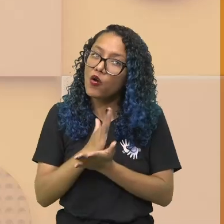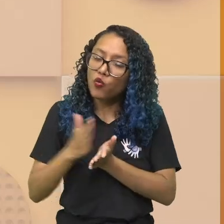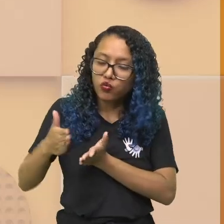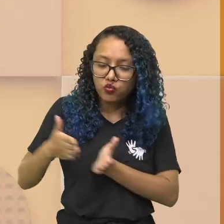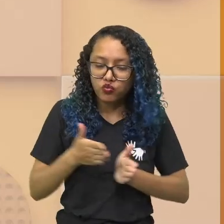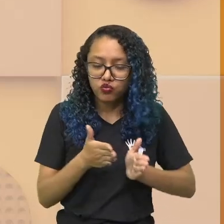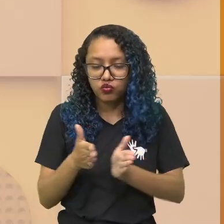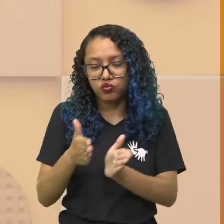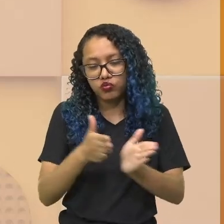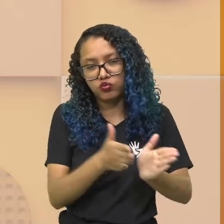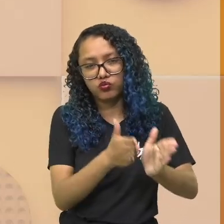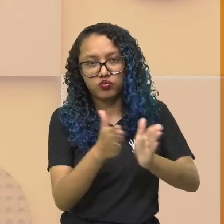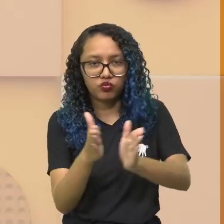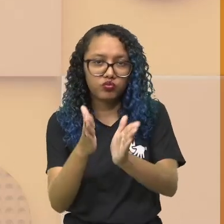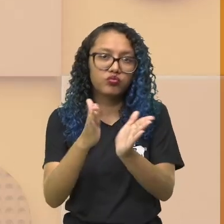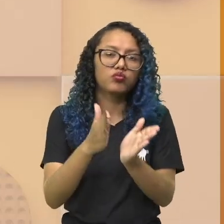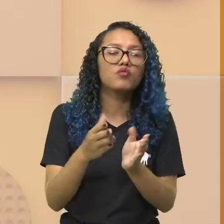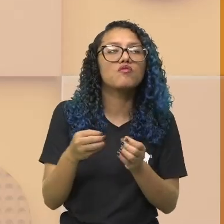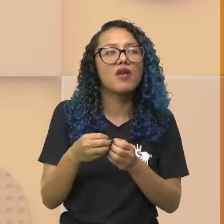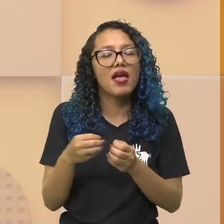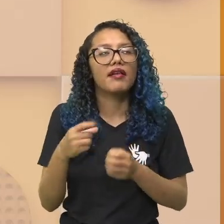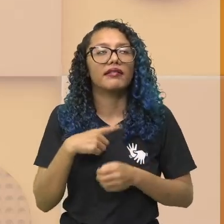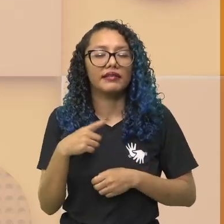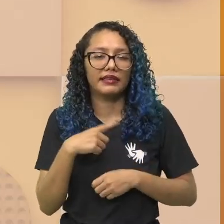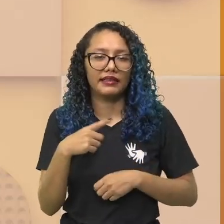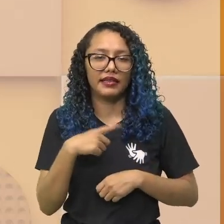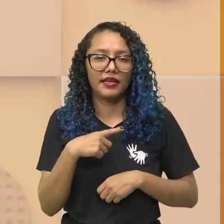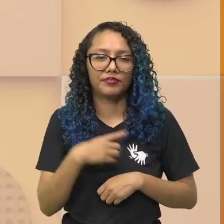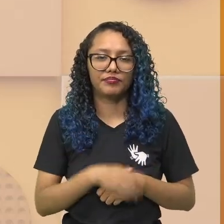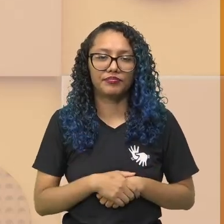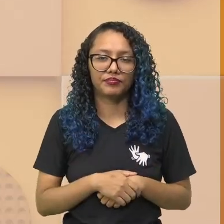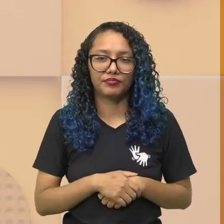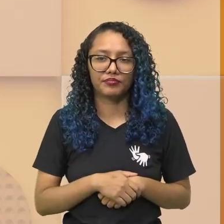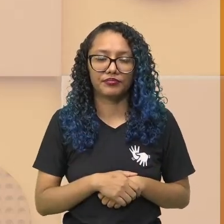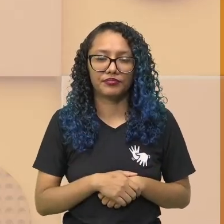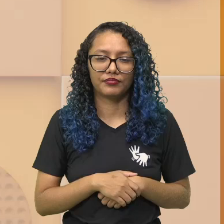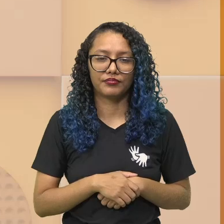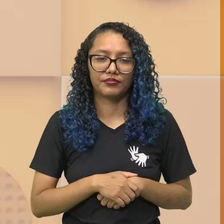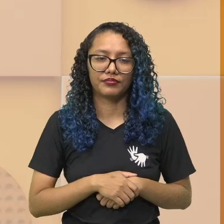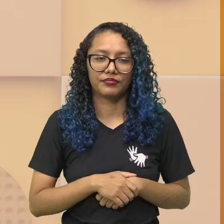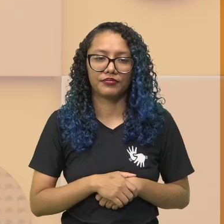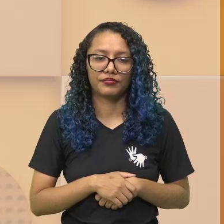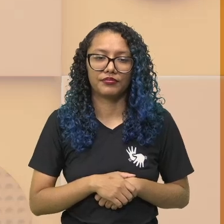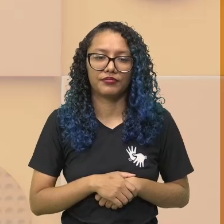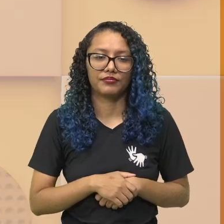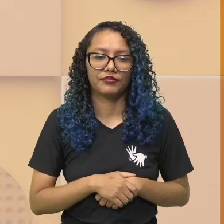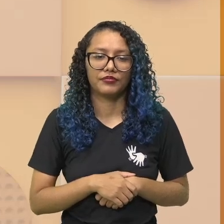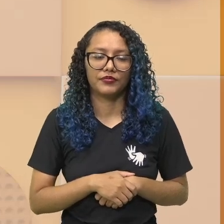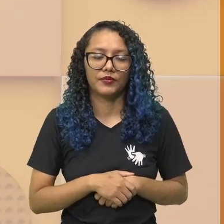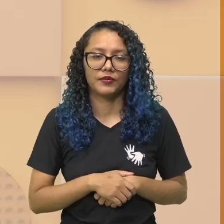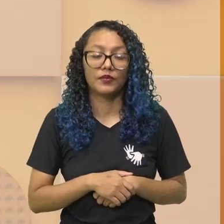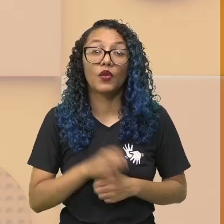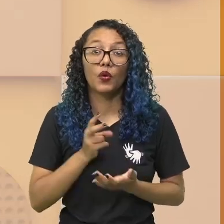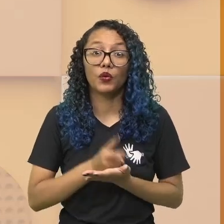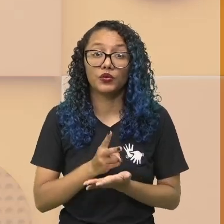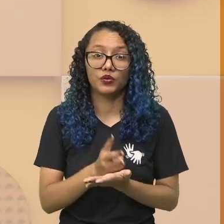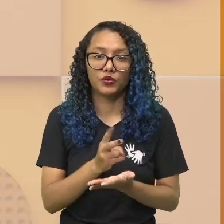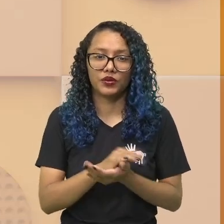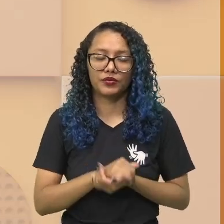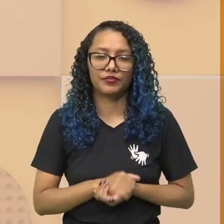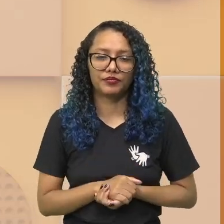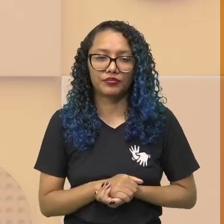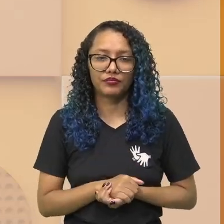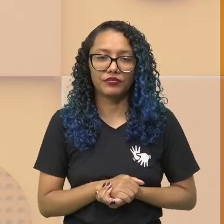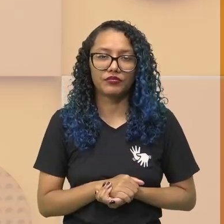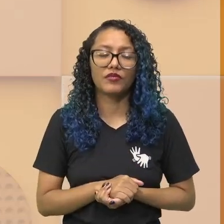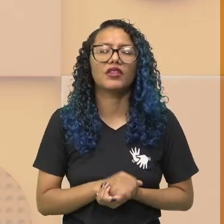próximos, são um outro conjunto de rios que ficam próximos aqui da bacia amazônica. Beleza, pessoal? Vamos continuar então, já falamos sobre